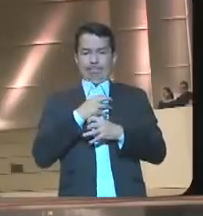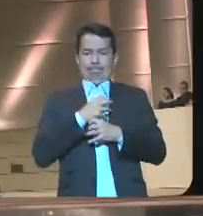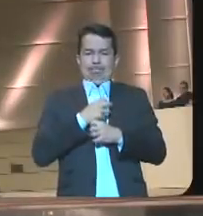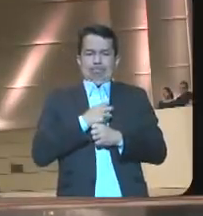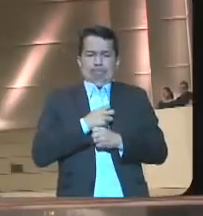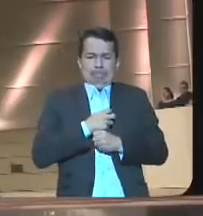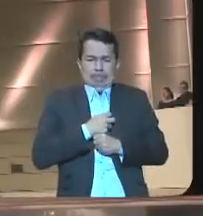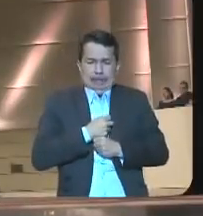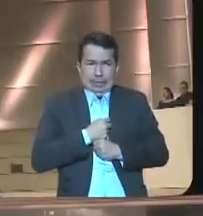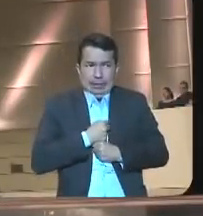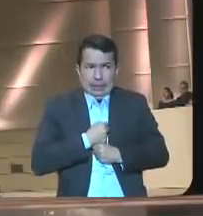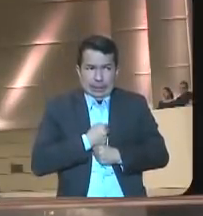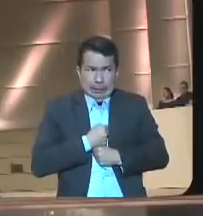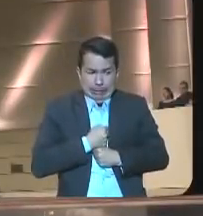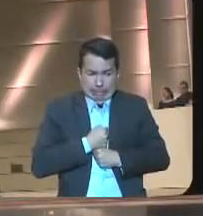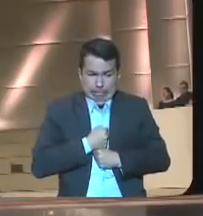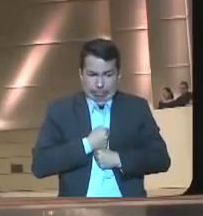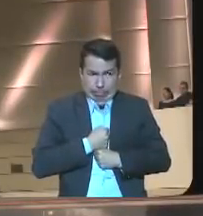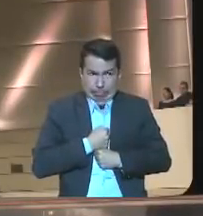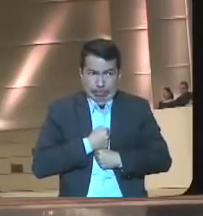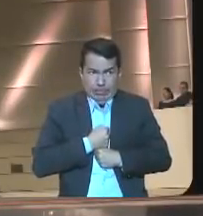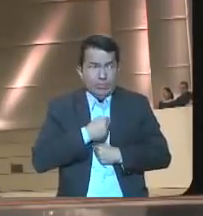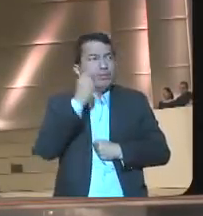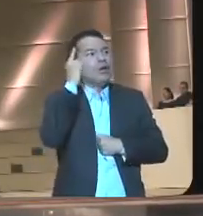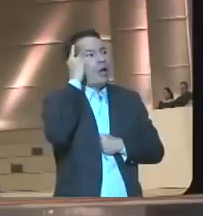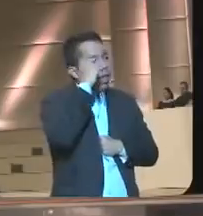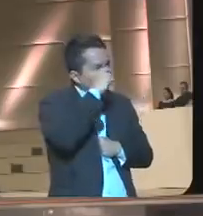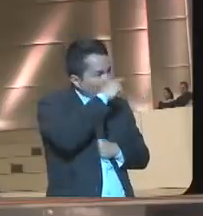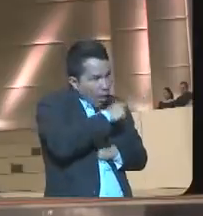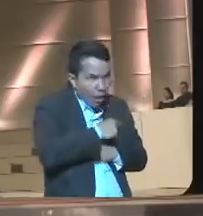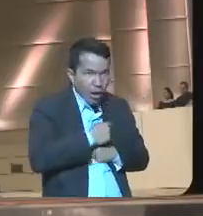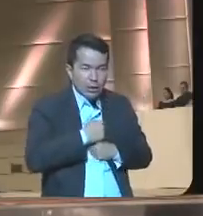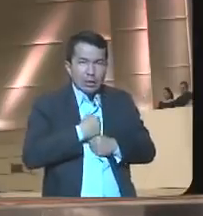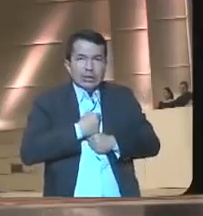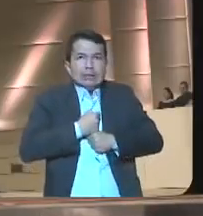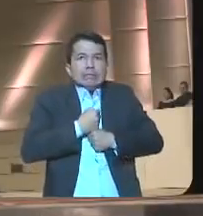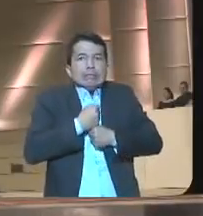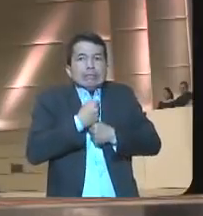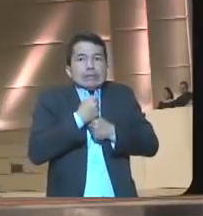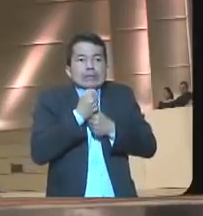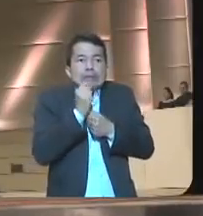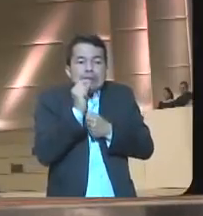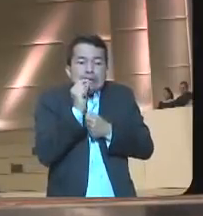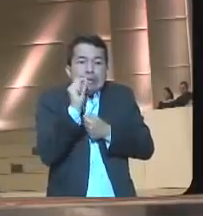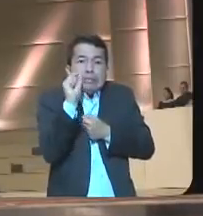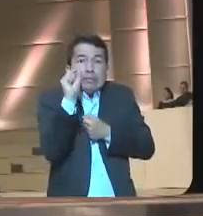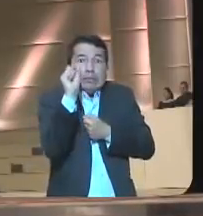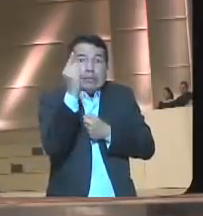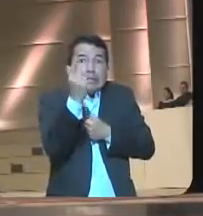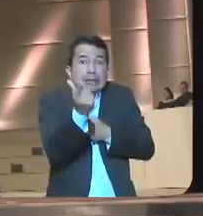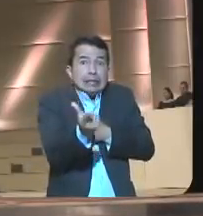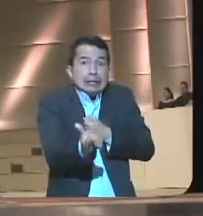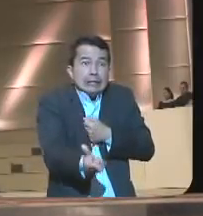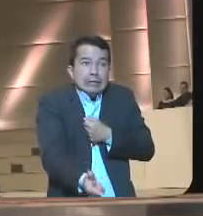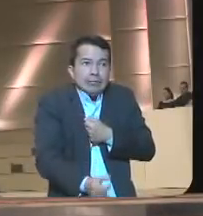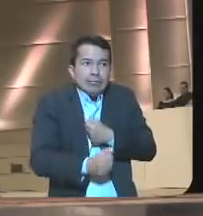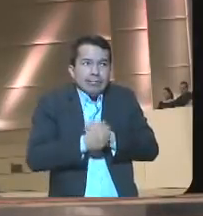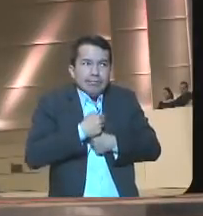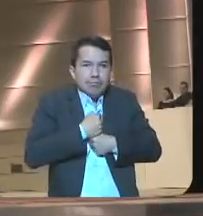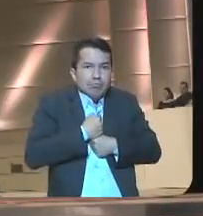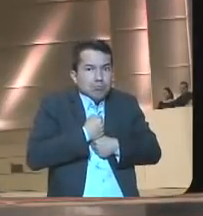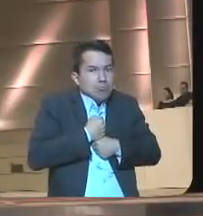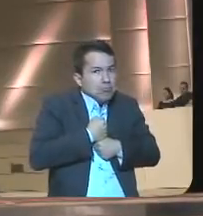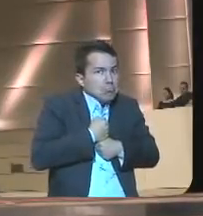abrir o coração para falar mas uma coisa eu aprendi que toda vez que eu entro na presença de deus